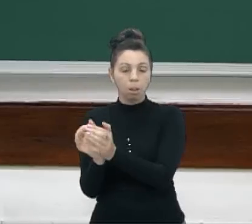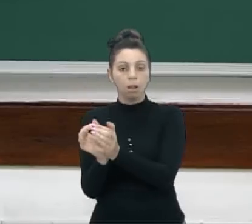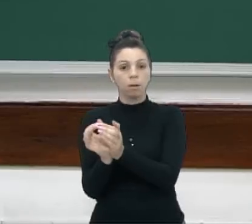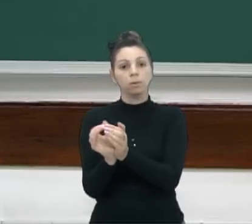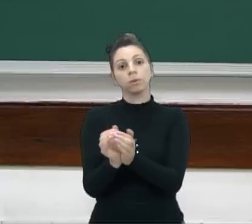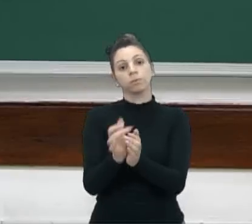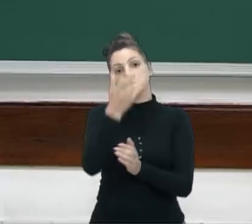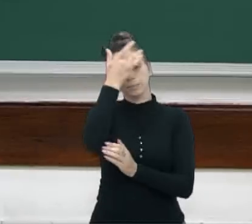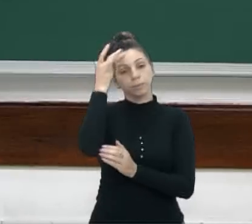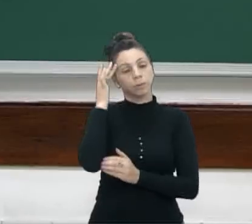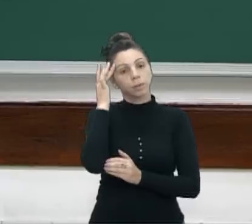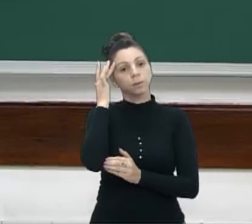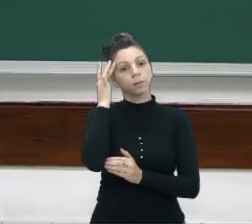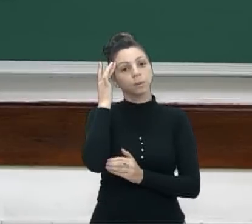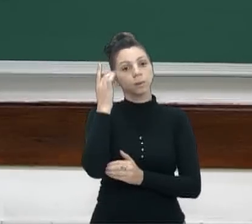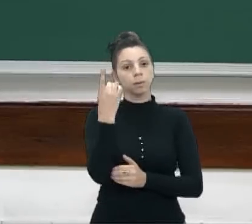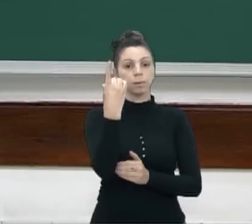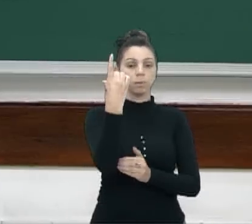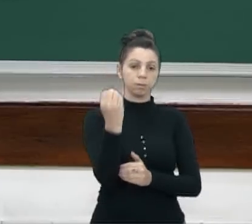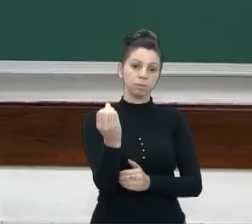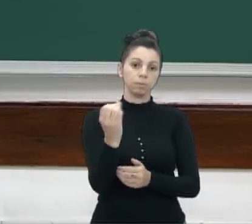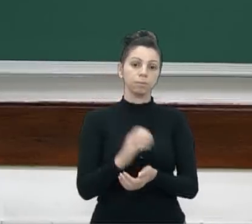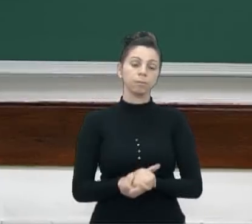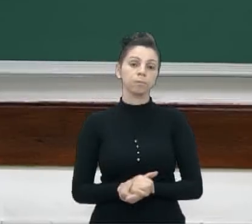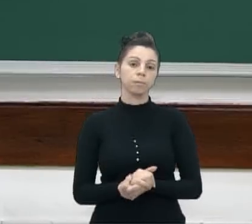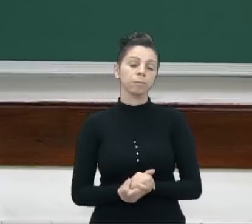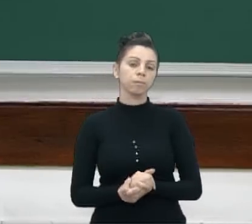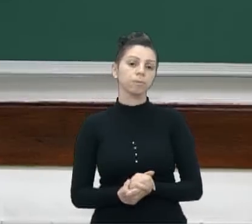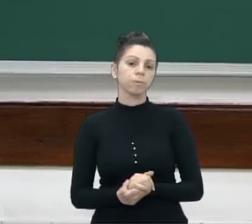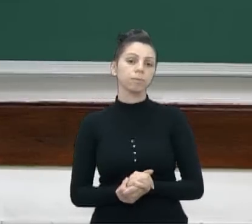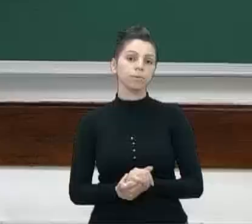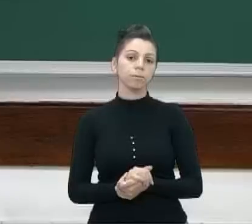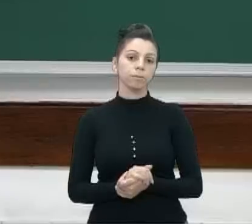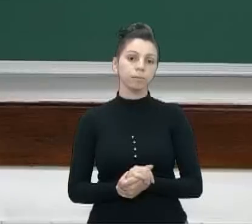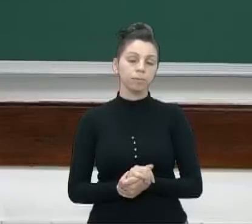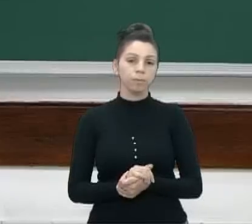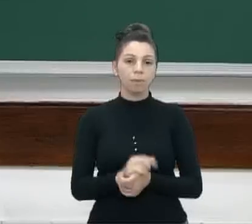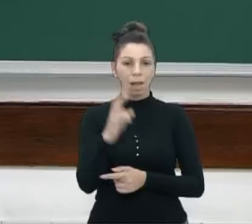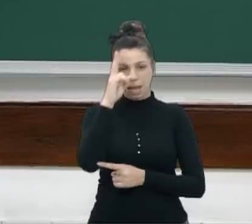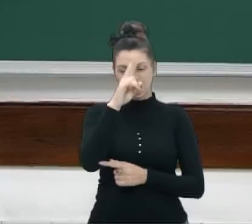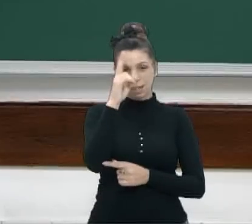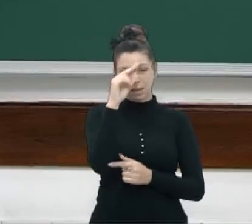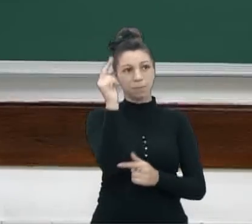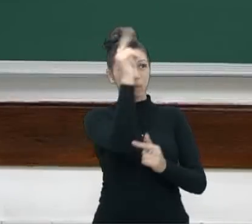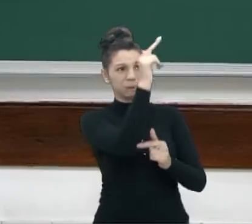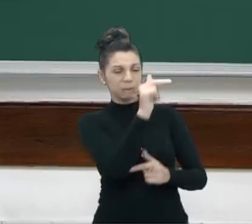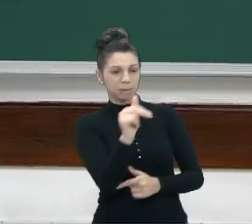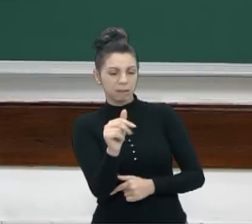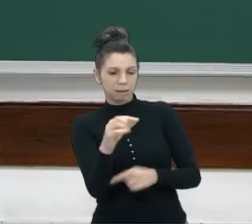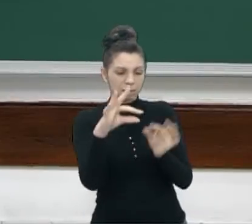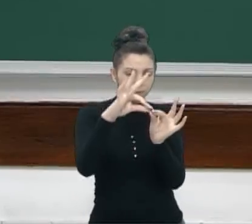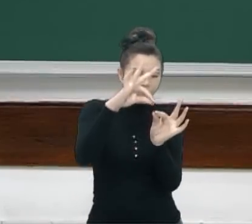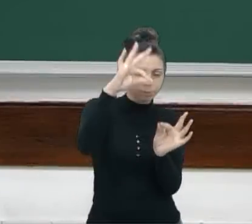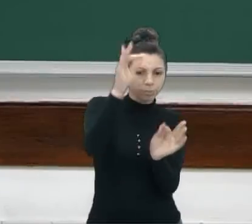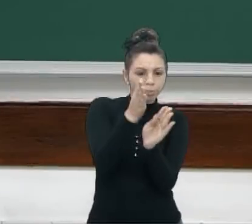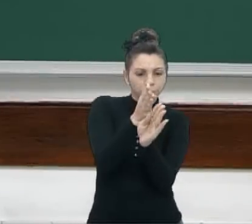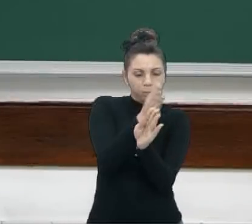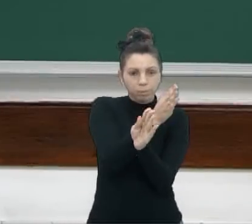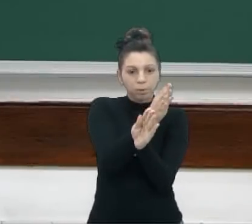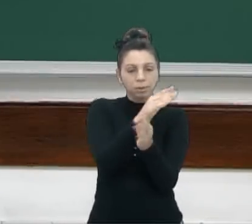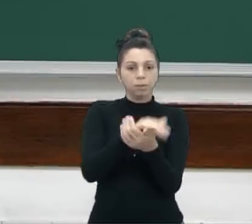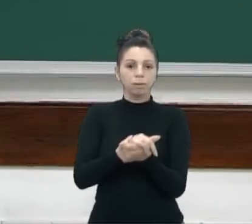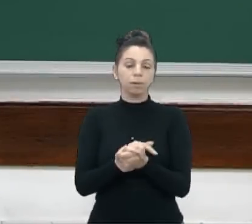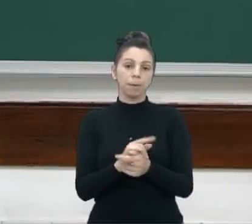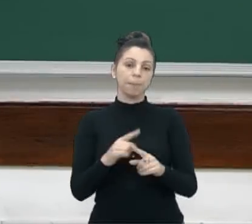é equivalente. Pelo desenho, faltava o quê? Um pedacinho ali, sobrava um pedacinho, né?